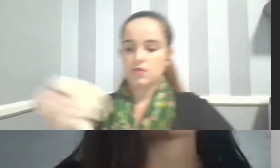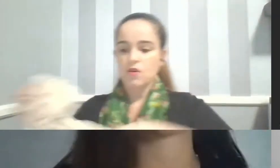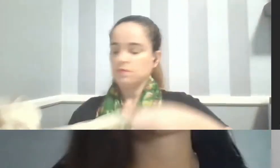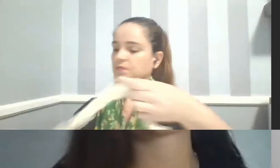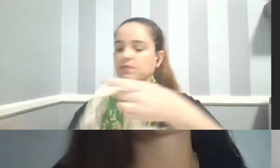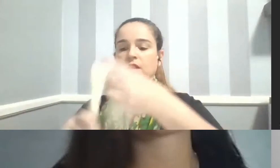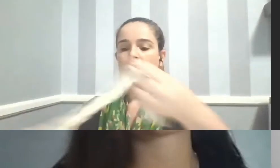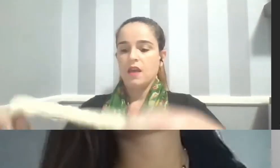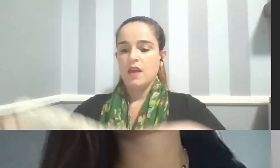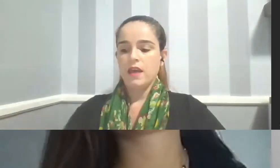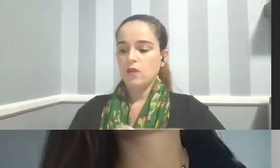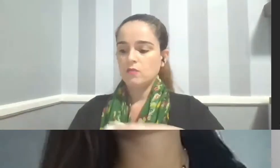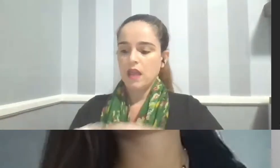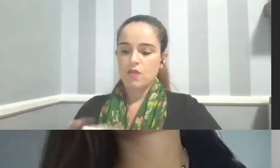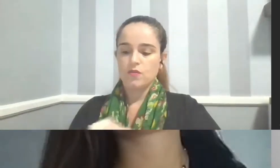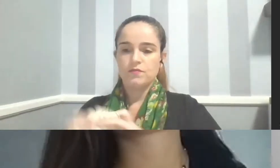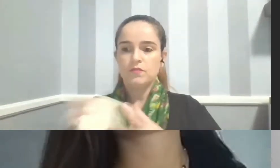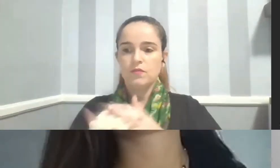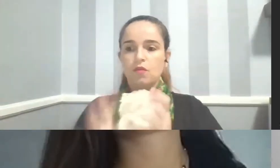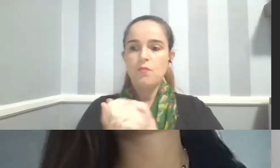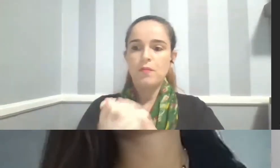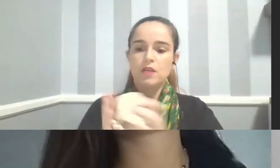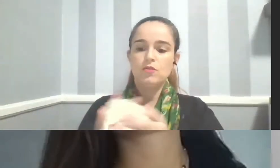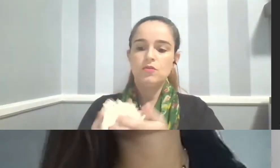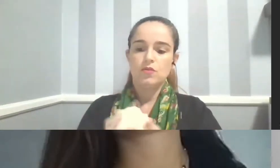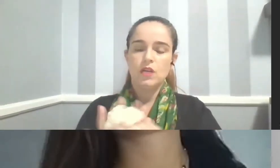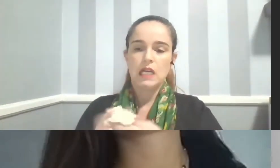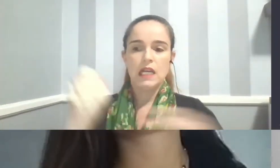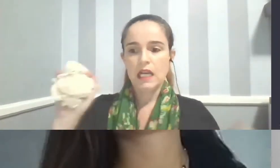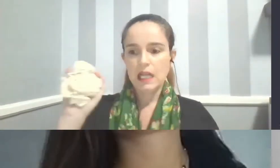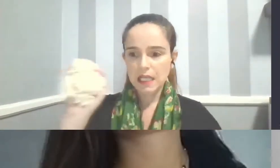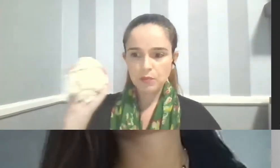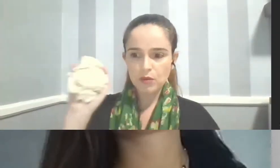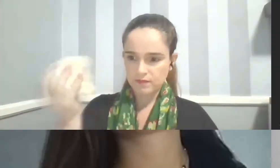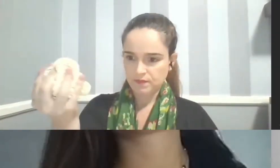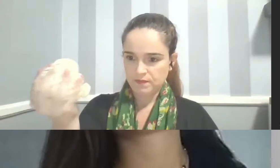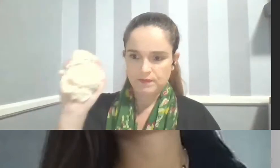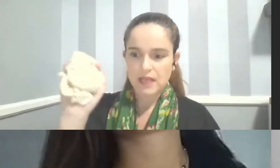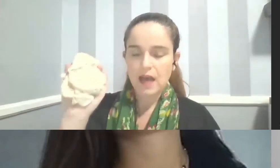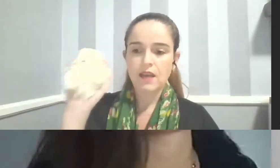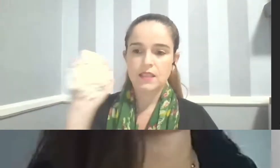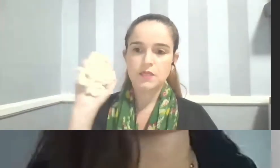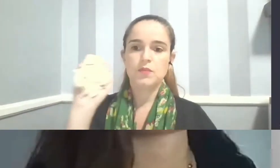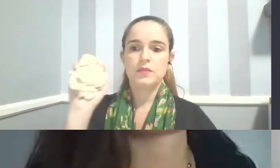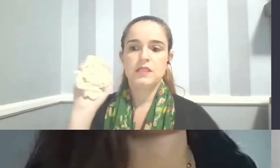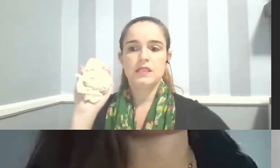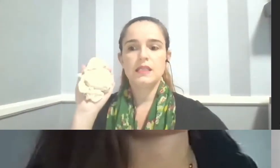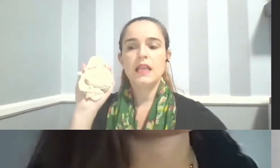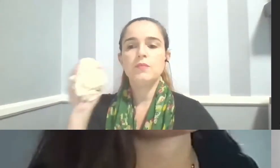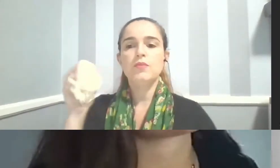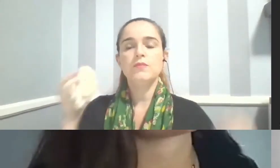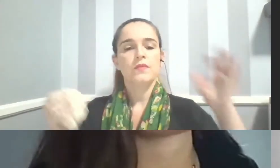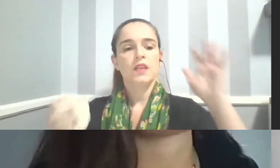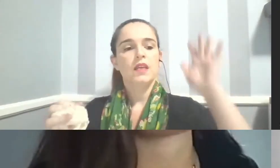Então, olha só. Eu tenho um pano limpo, tá? Esse pano precisa